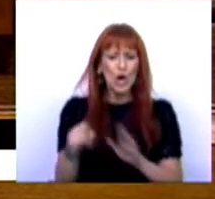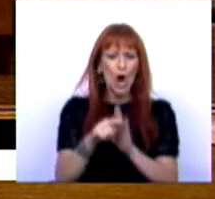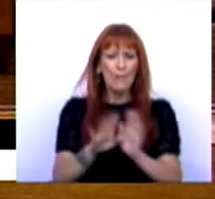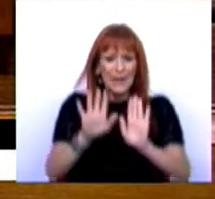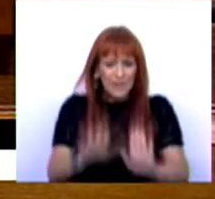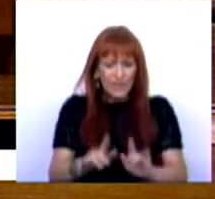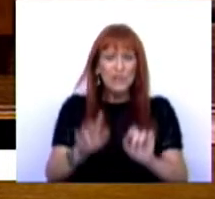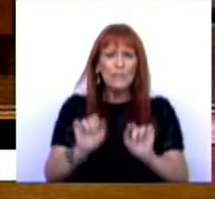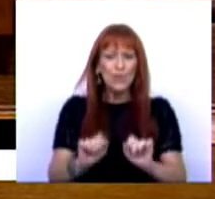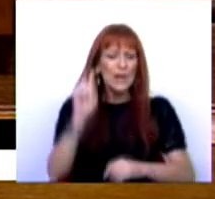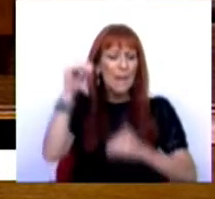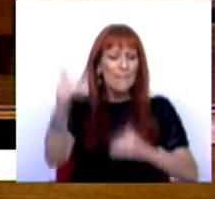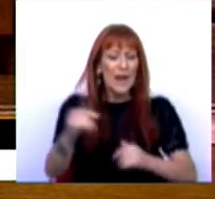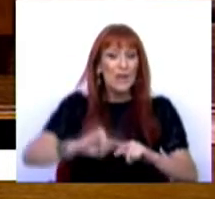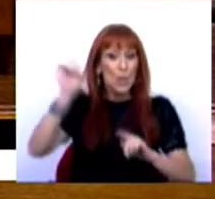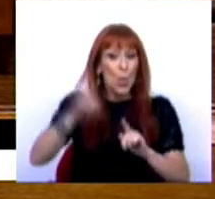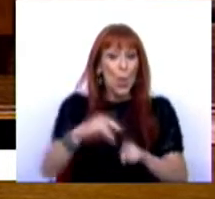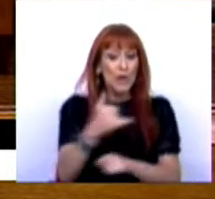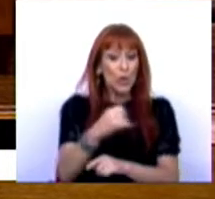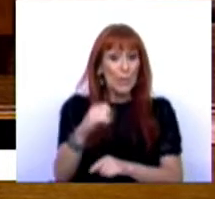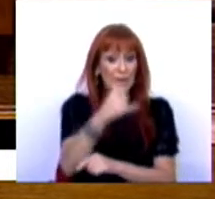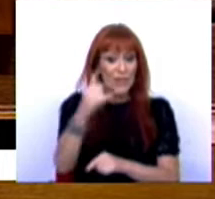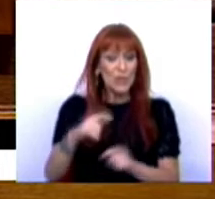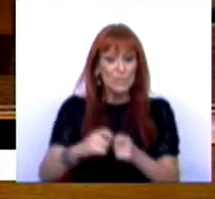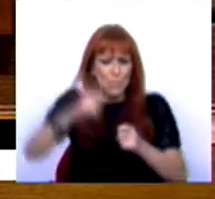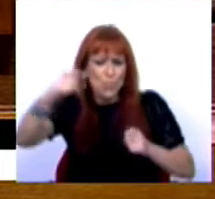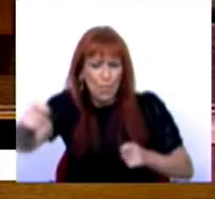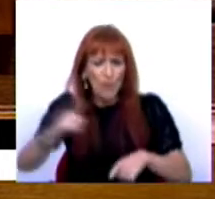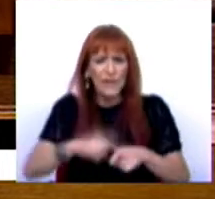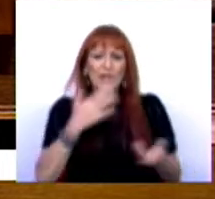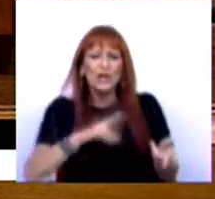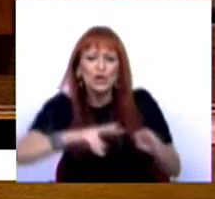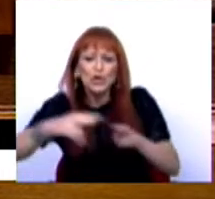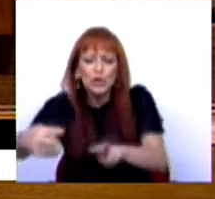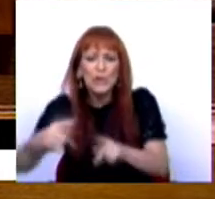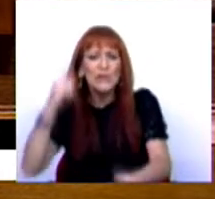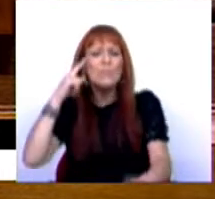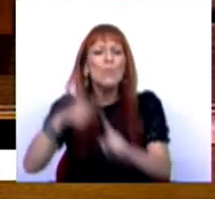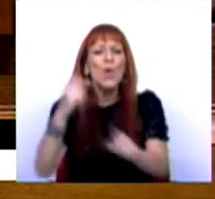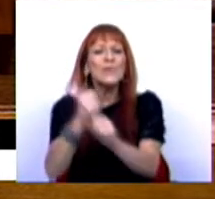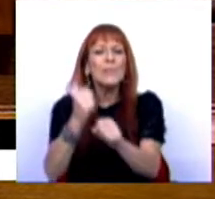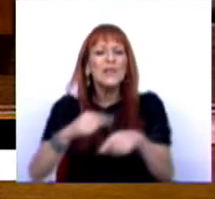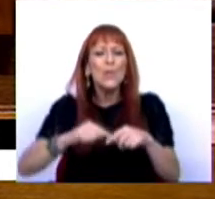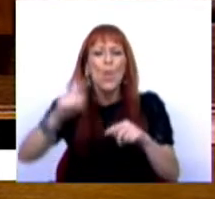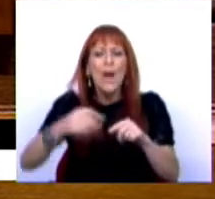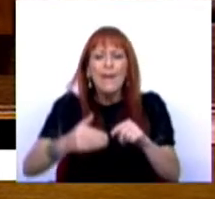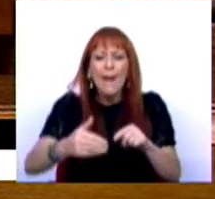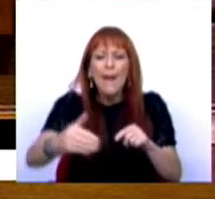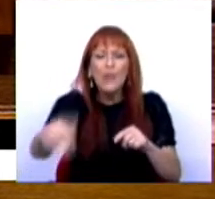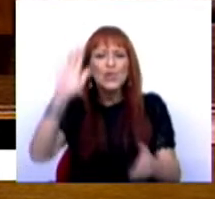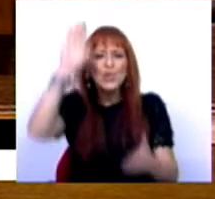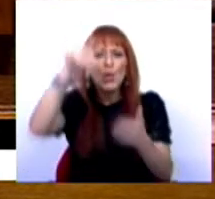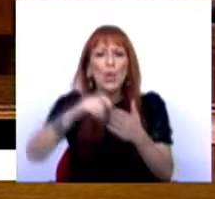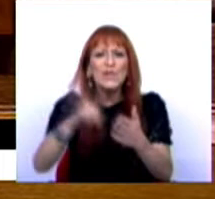travão que suspendia os prazos no ano 2022 e prorrogava o período transitório, tendo em vista trabalhar, ao longo do próximo ano, uma